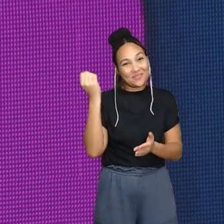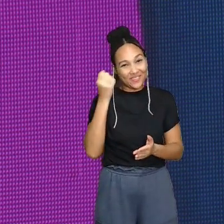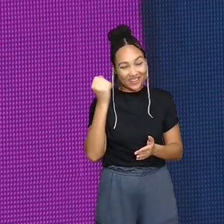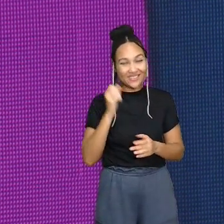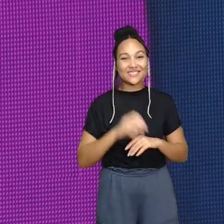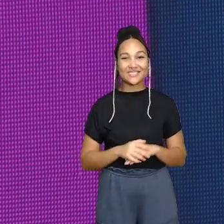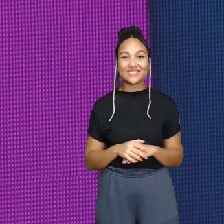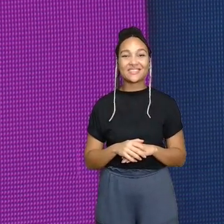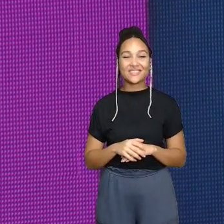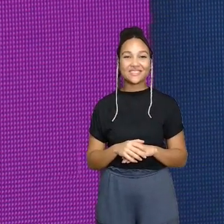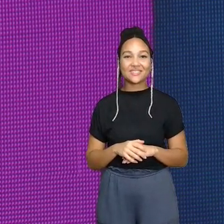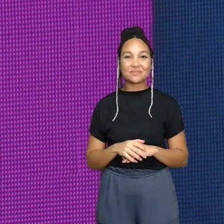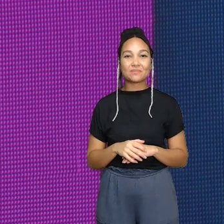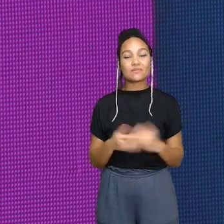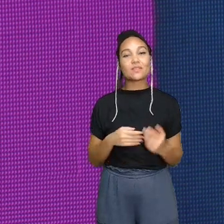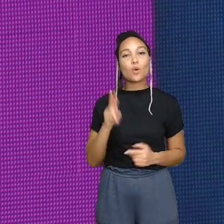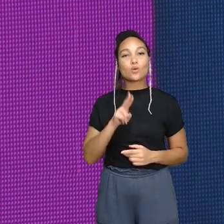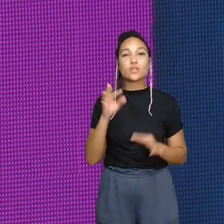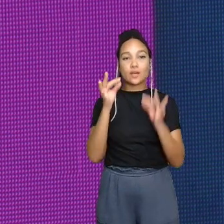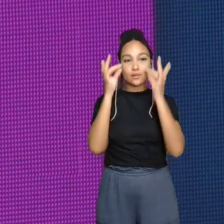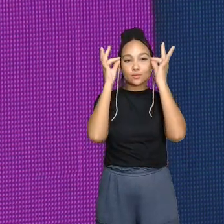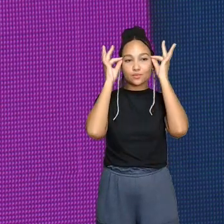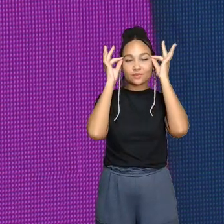e usando um óculos de aro grosso.